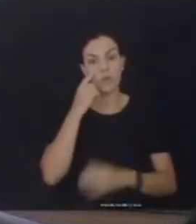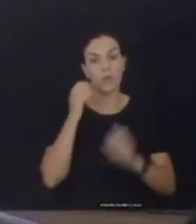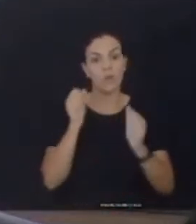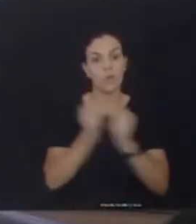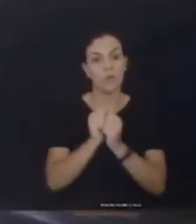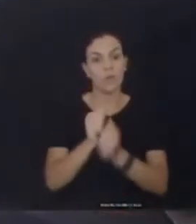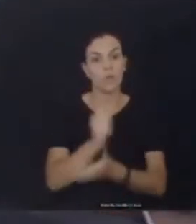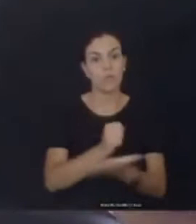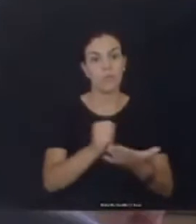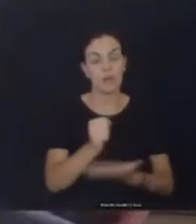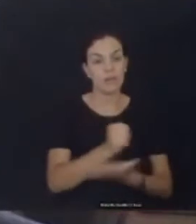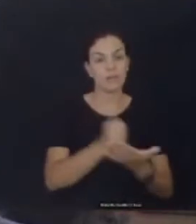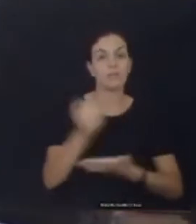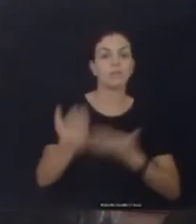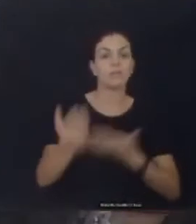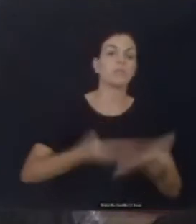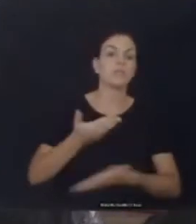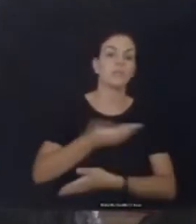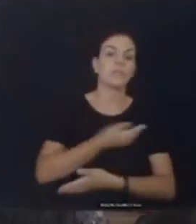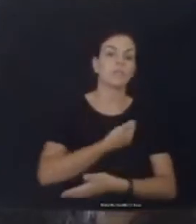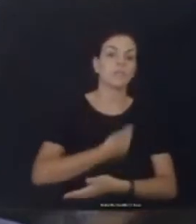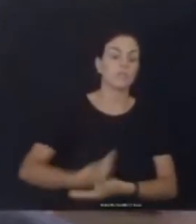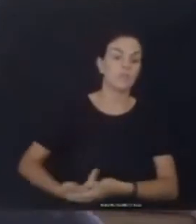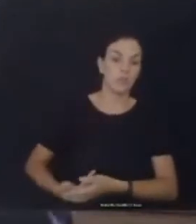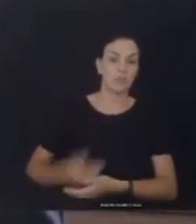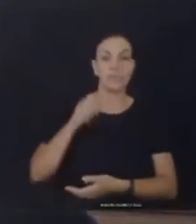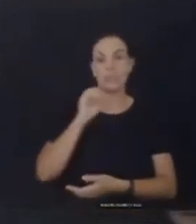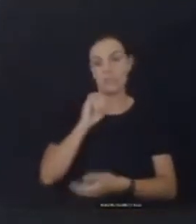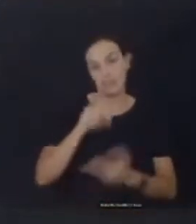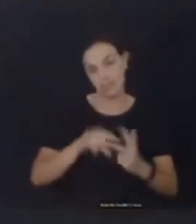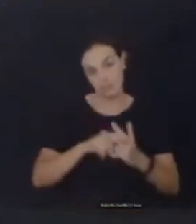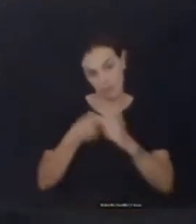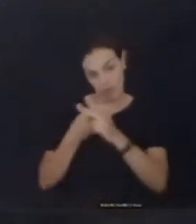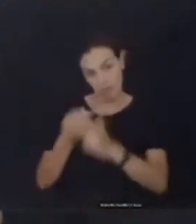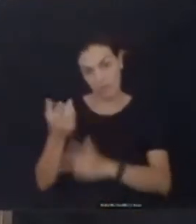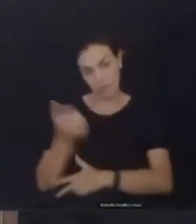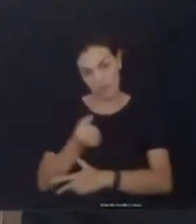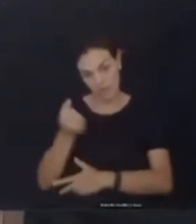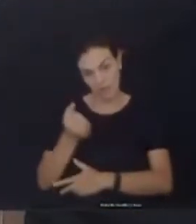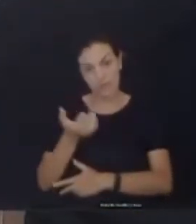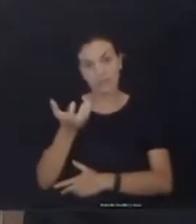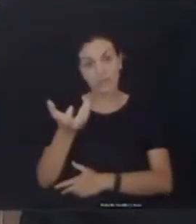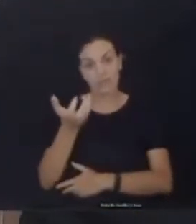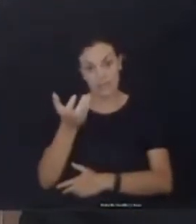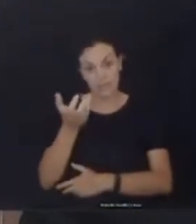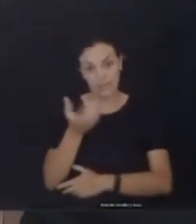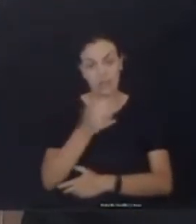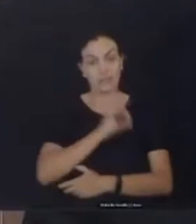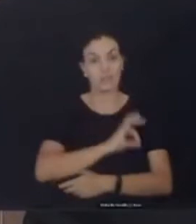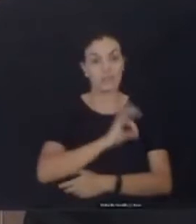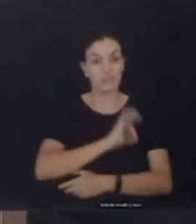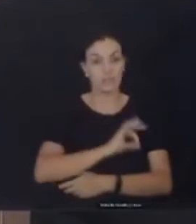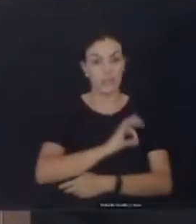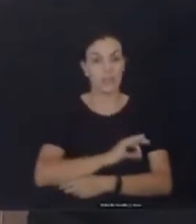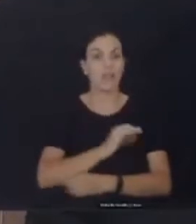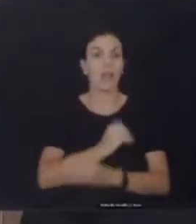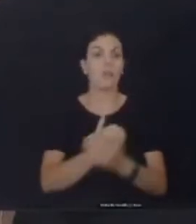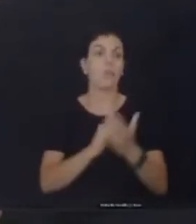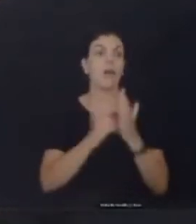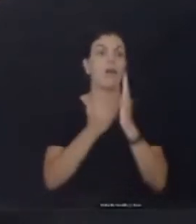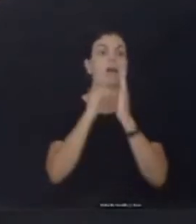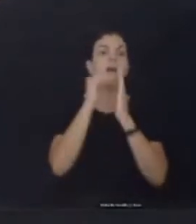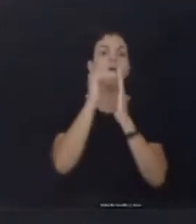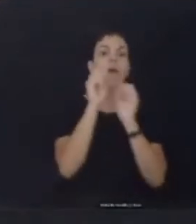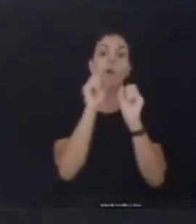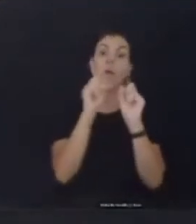do servidor público. Se a reforma da Previdência quer alcançar os salários mais altos, muito que bem, é preciso que se faça